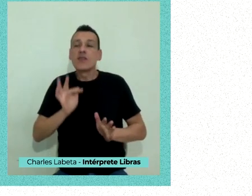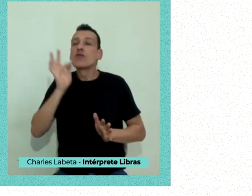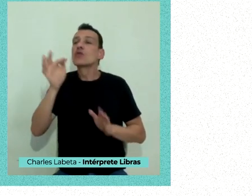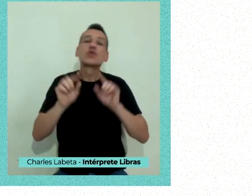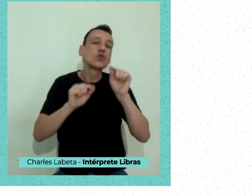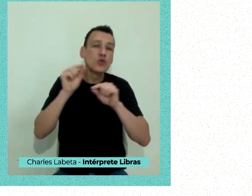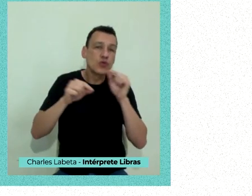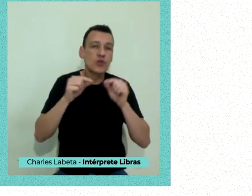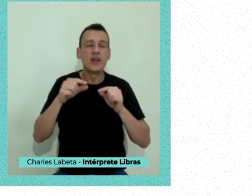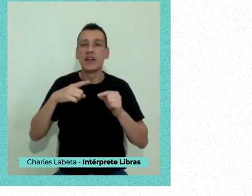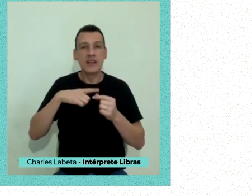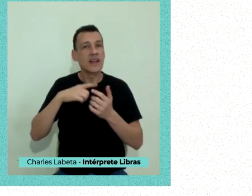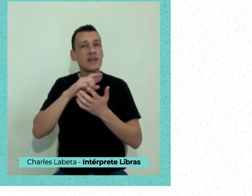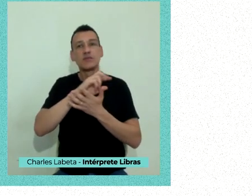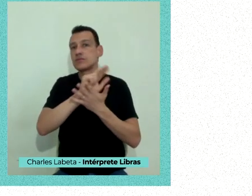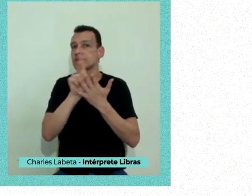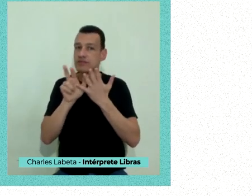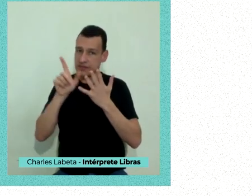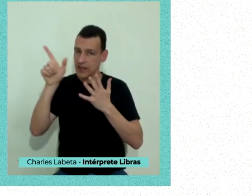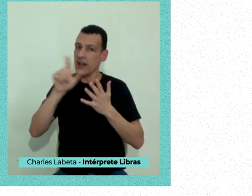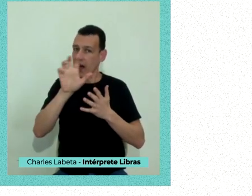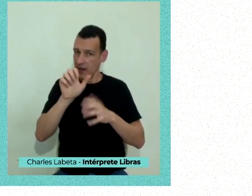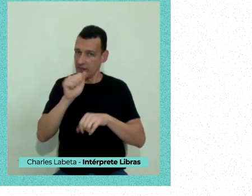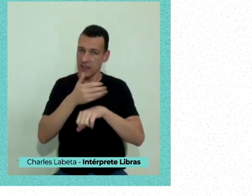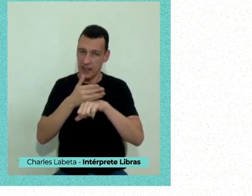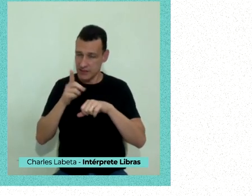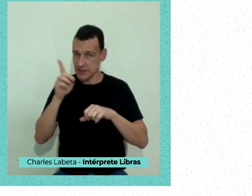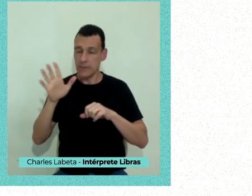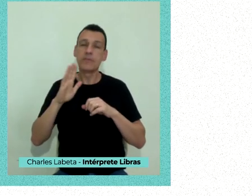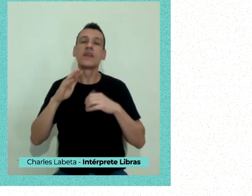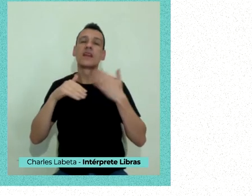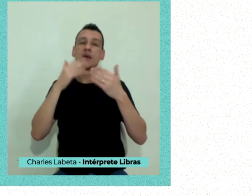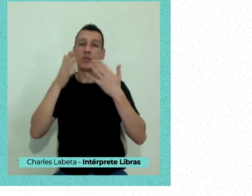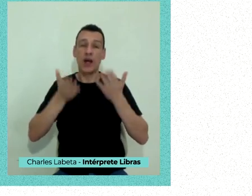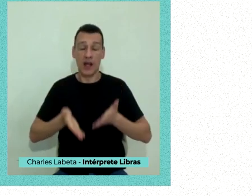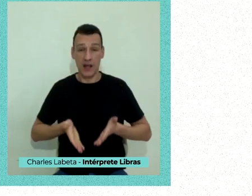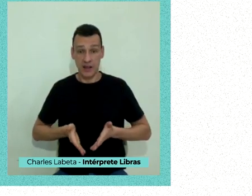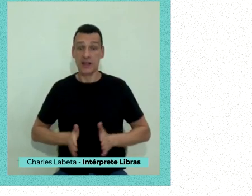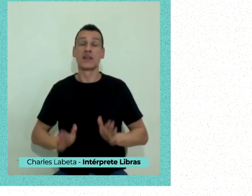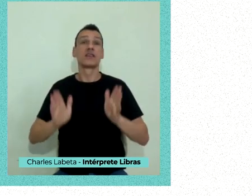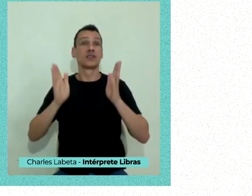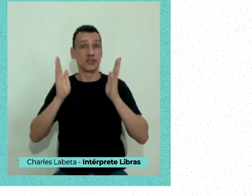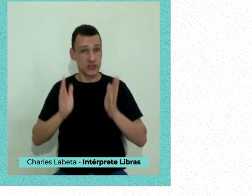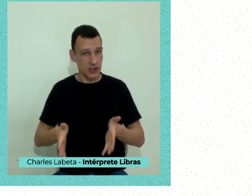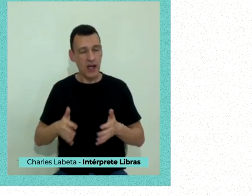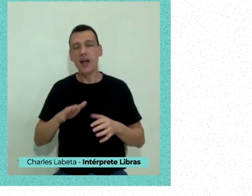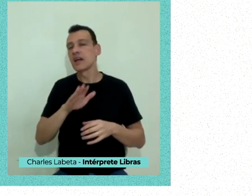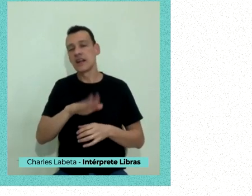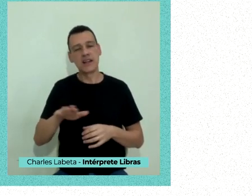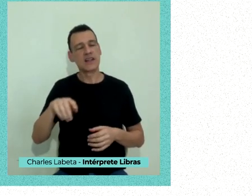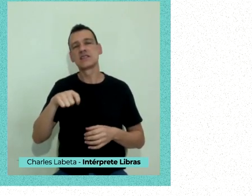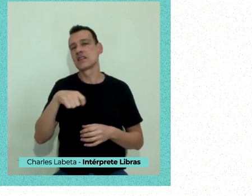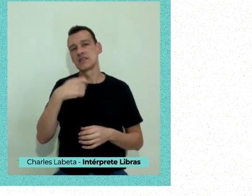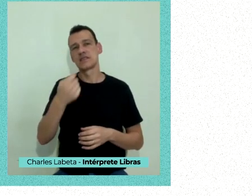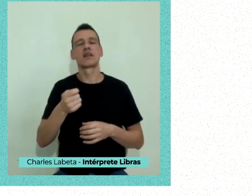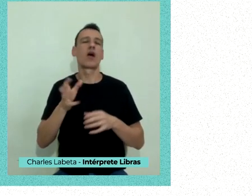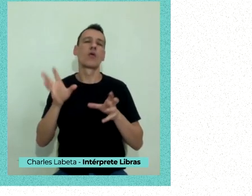rituais, a todo momento, a partir do seu nascimento, essa criança faz parte da sua comunidade.